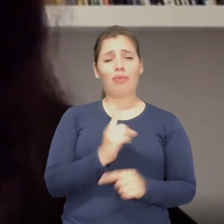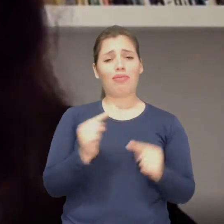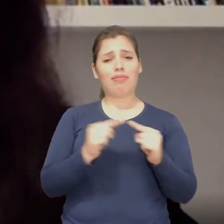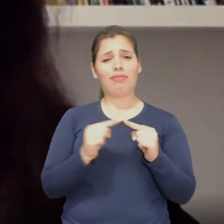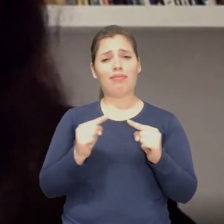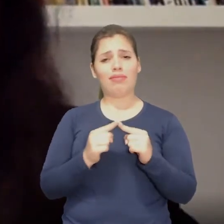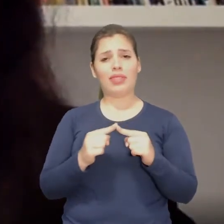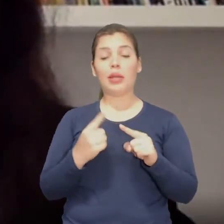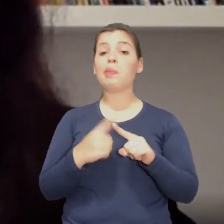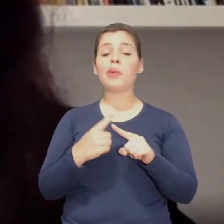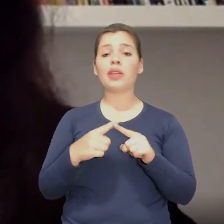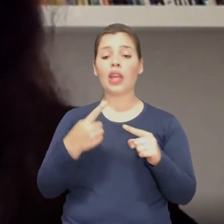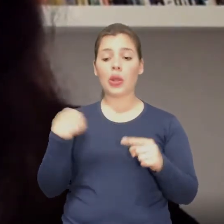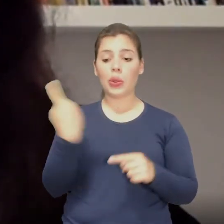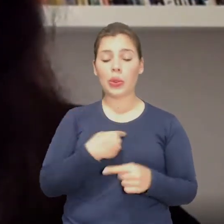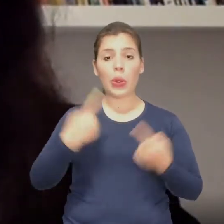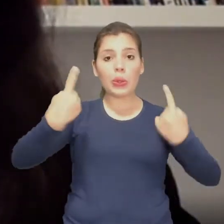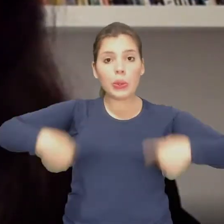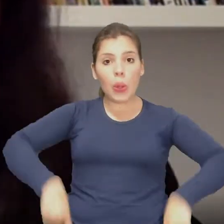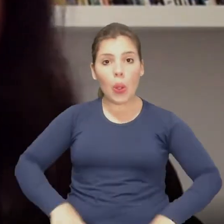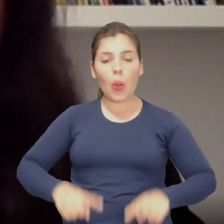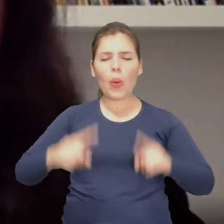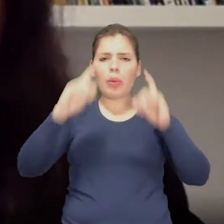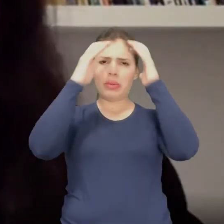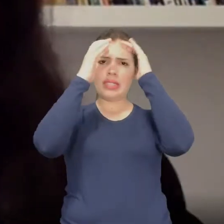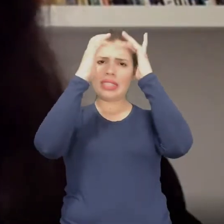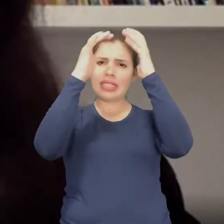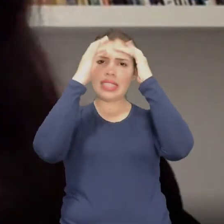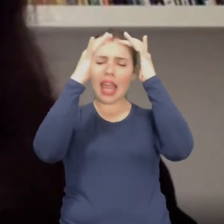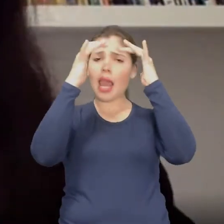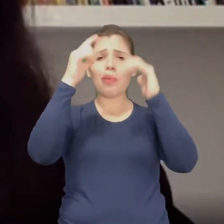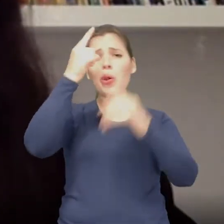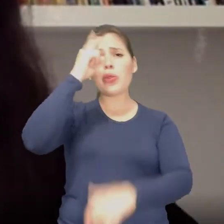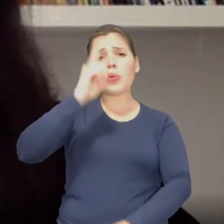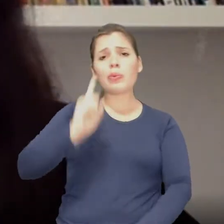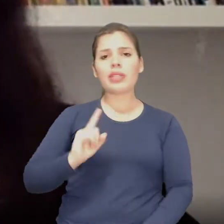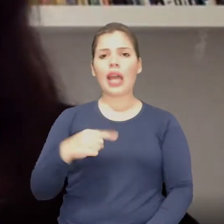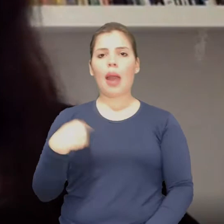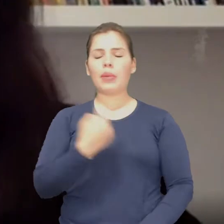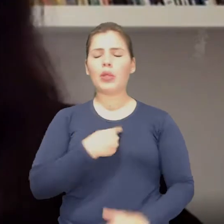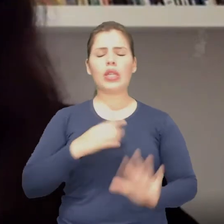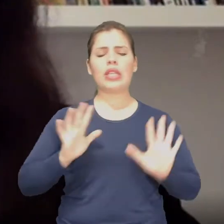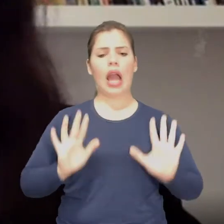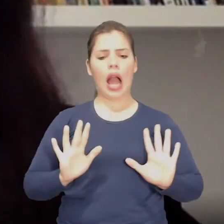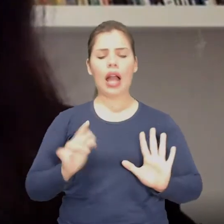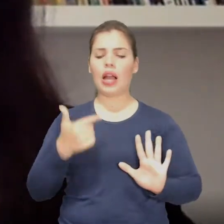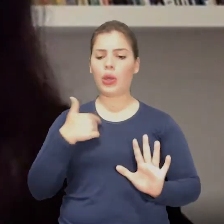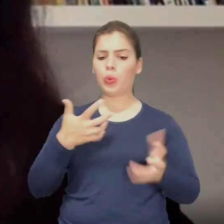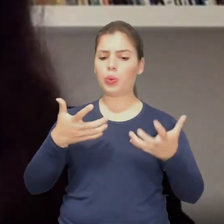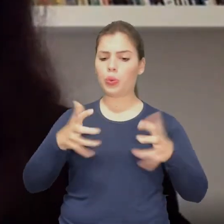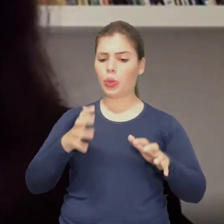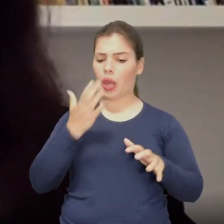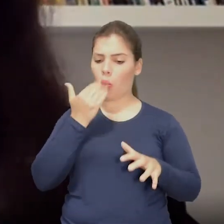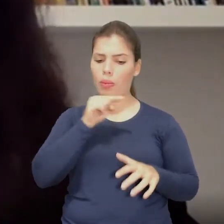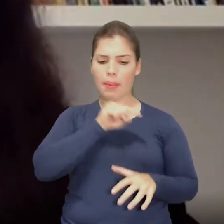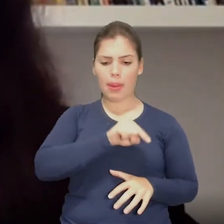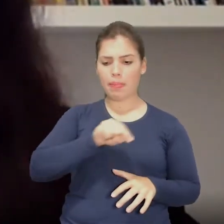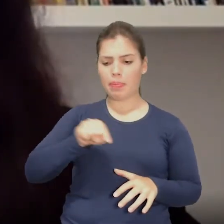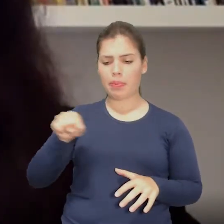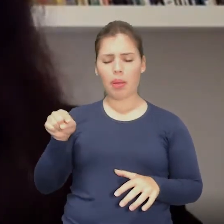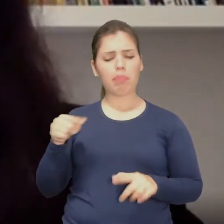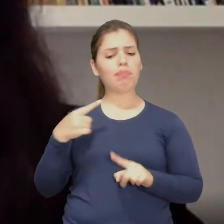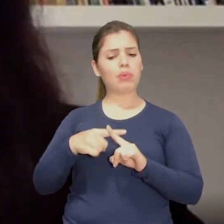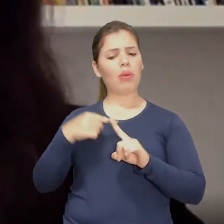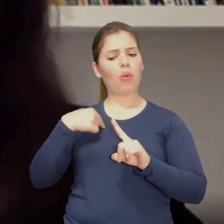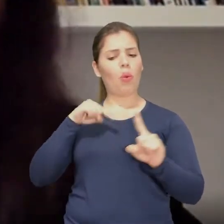comer por uma decisão. Não sabe que a gente está se impondo uma restrição alimentar com um fim estético para